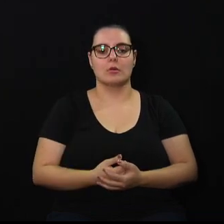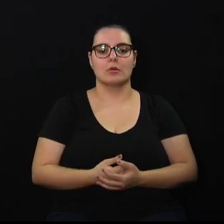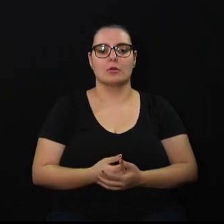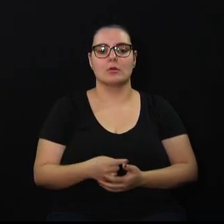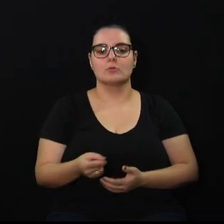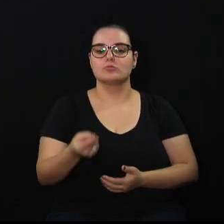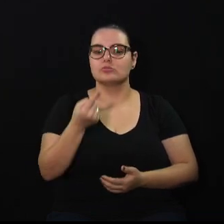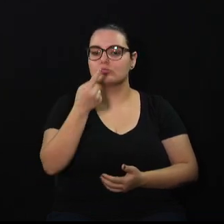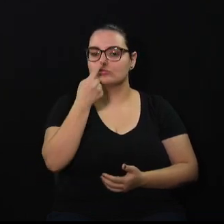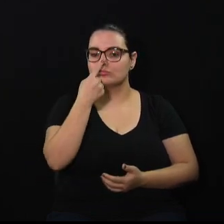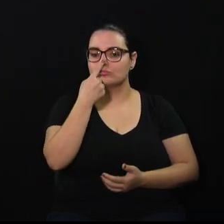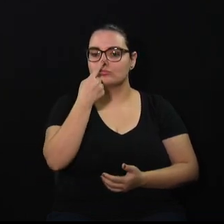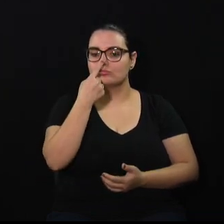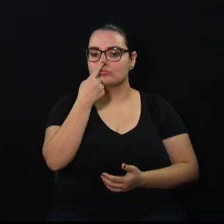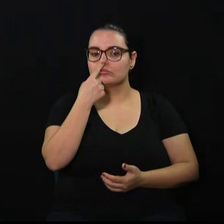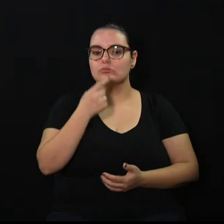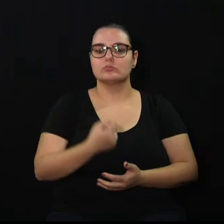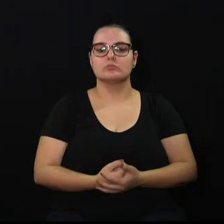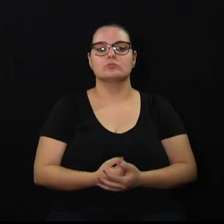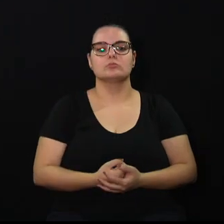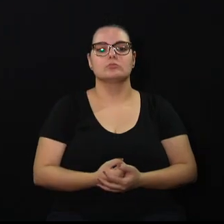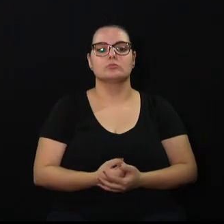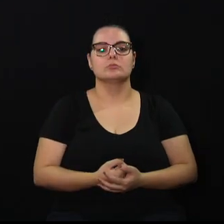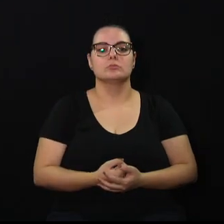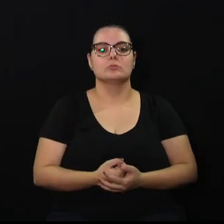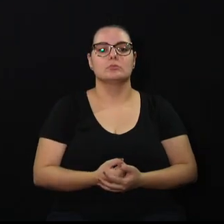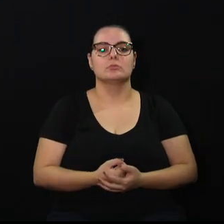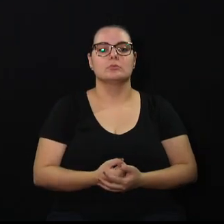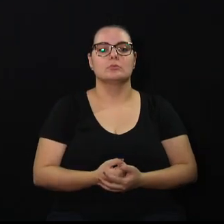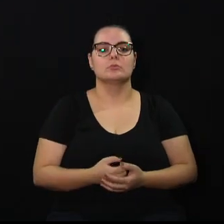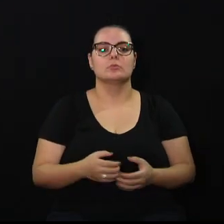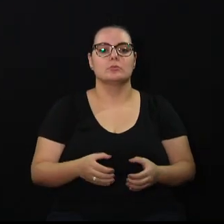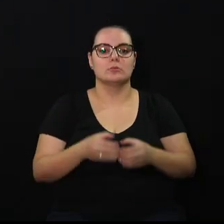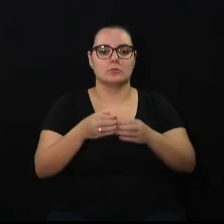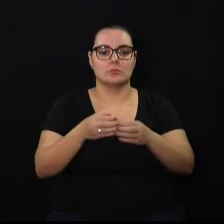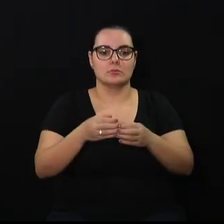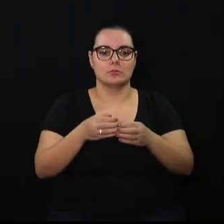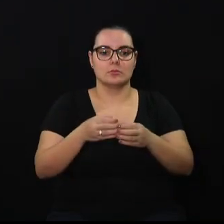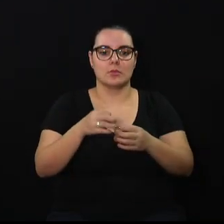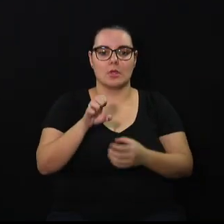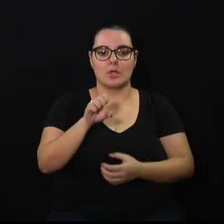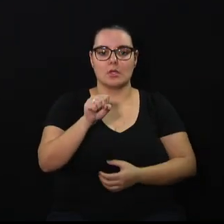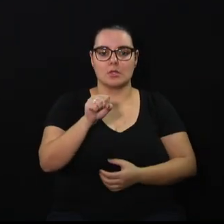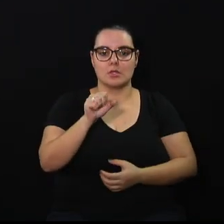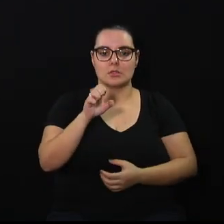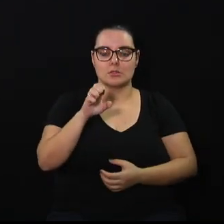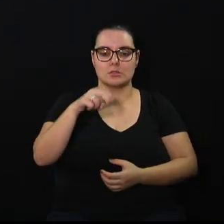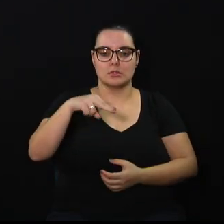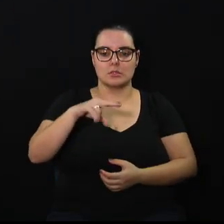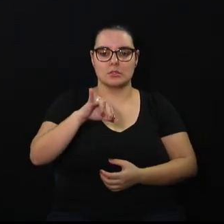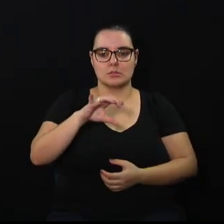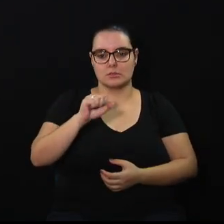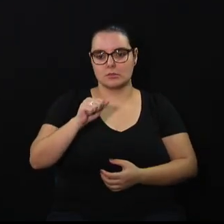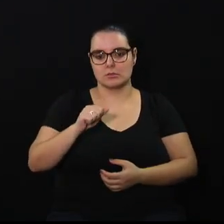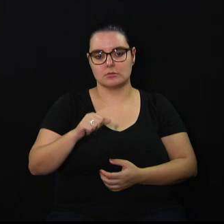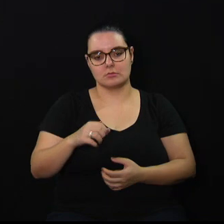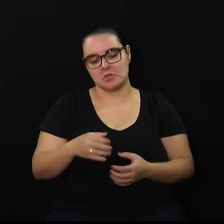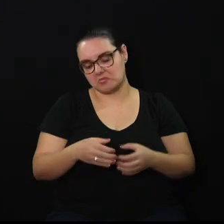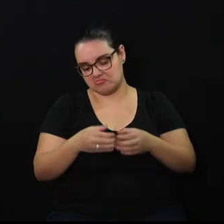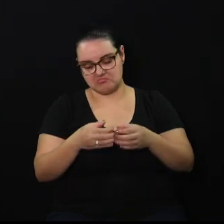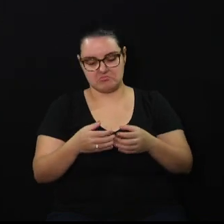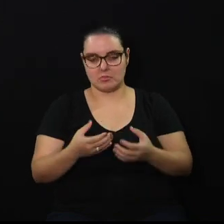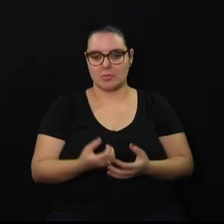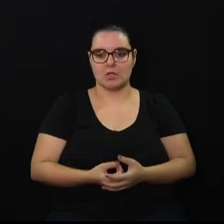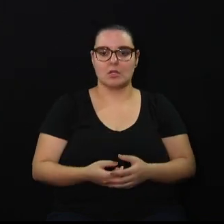aí entra o cheiros tá pote de essências não precisa ser só portas a gente